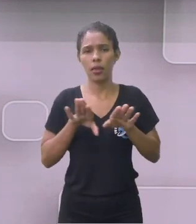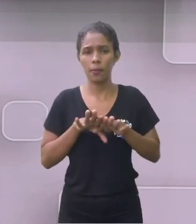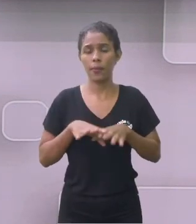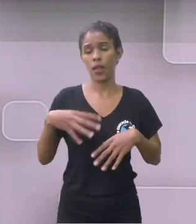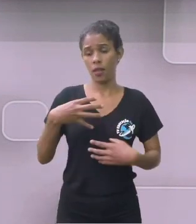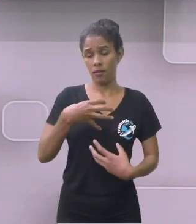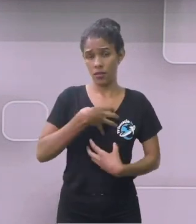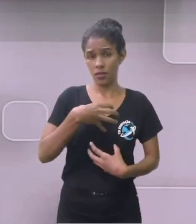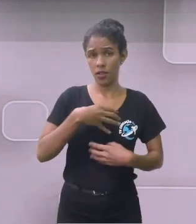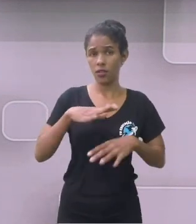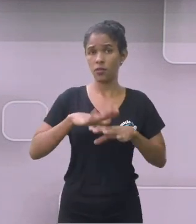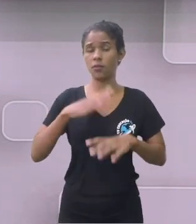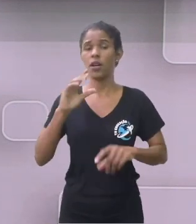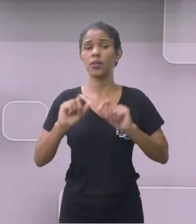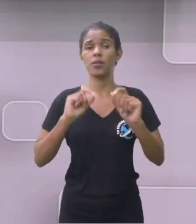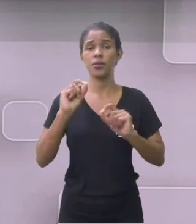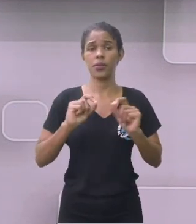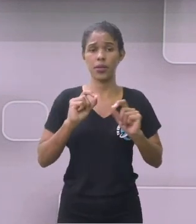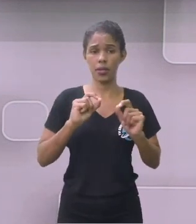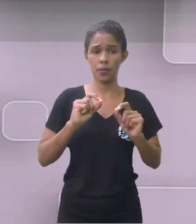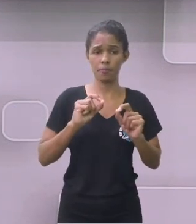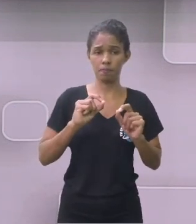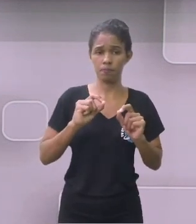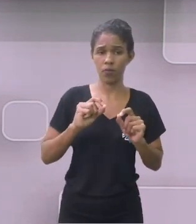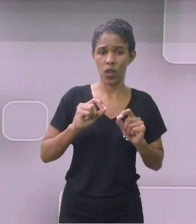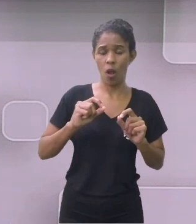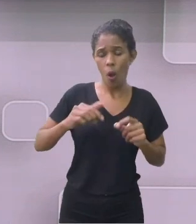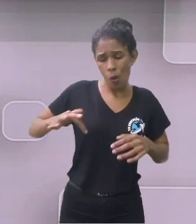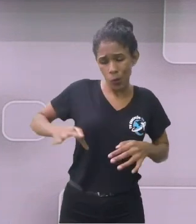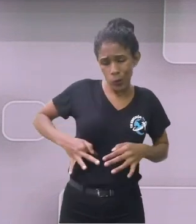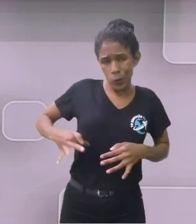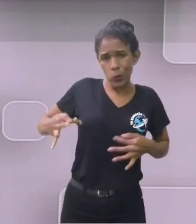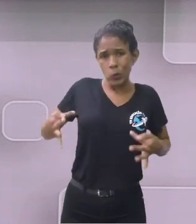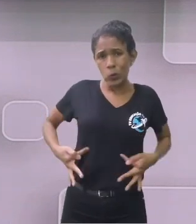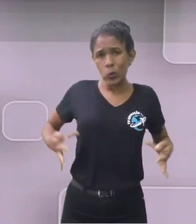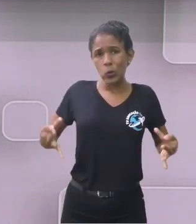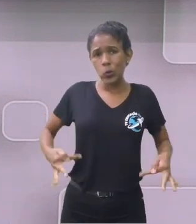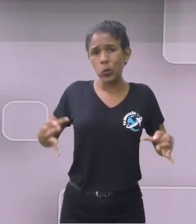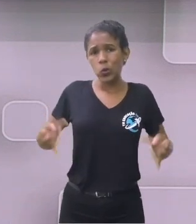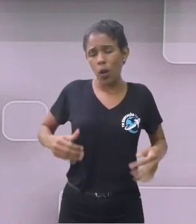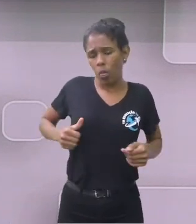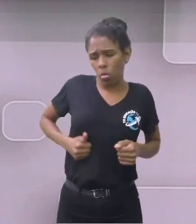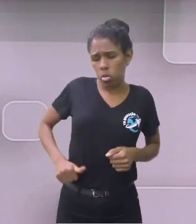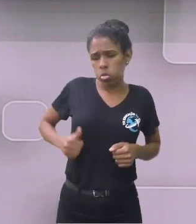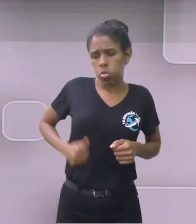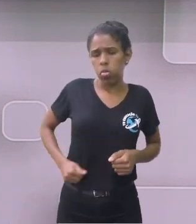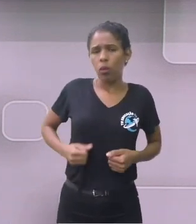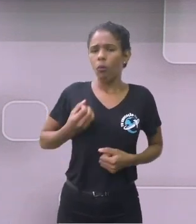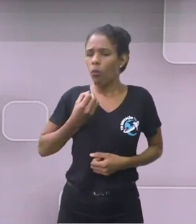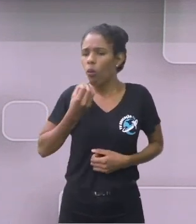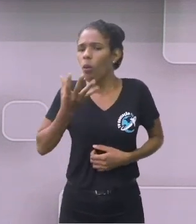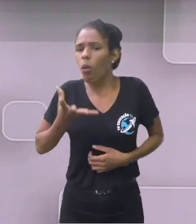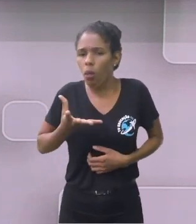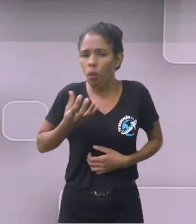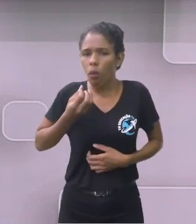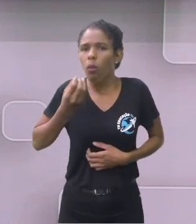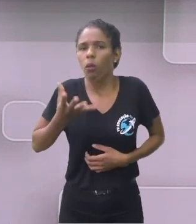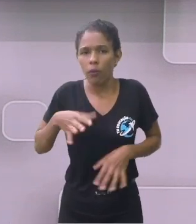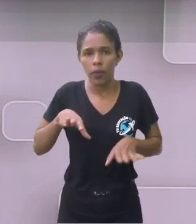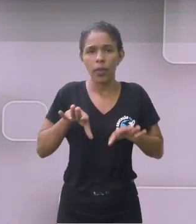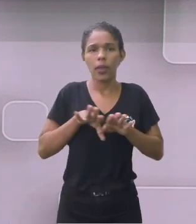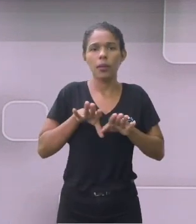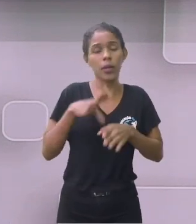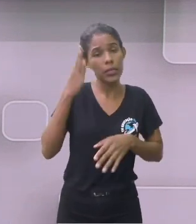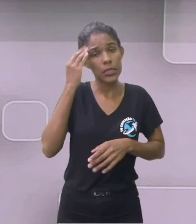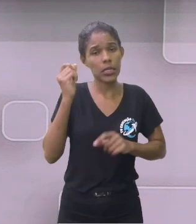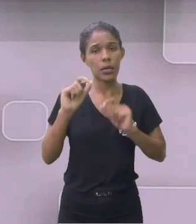a sintomatologia dessa síndrome inclui dor abdominal importante, diarreia e vômito, e sabe-se que com